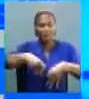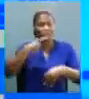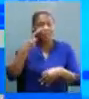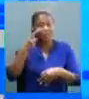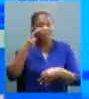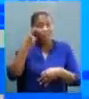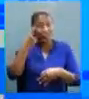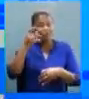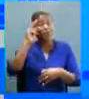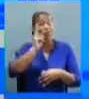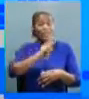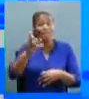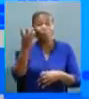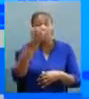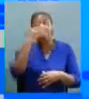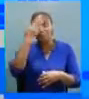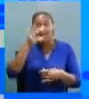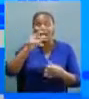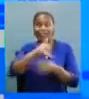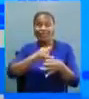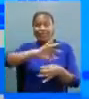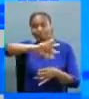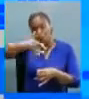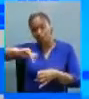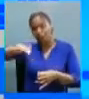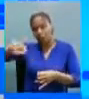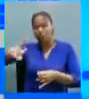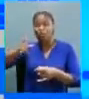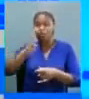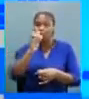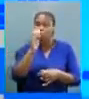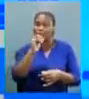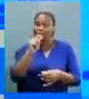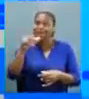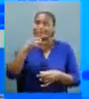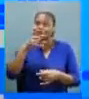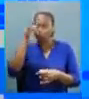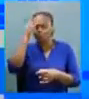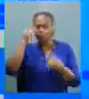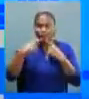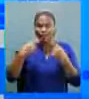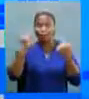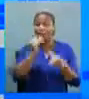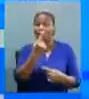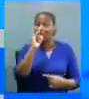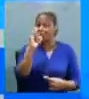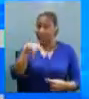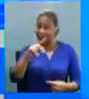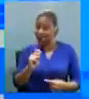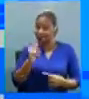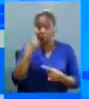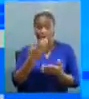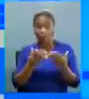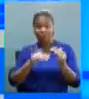esta quinta-feira uma visita de 4 dias à Ilha das Montanhas. José Gonçalves diz que os números divulgados pelo Instituto Nacional de Estatística apontam